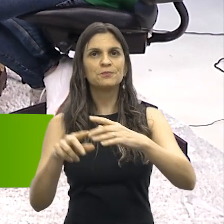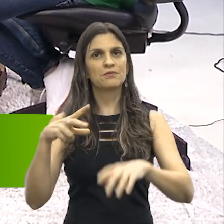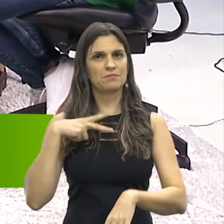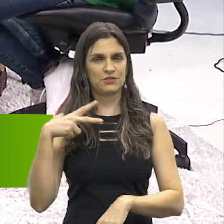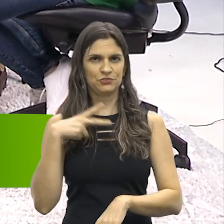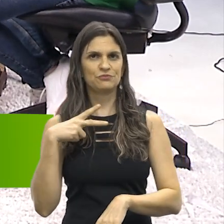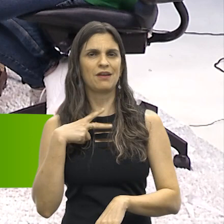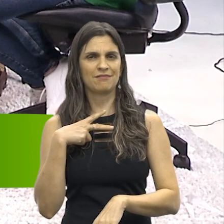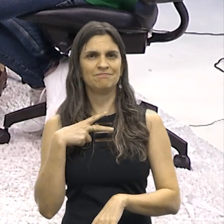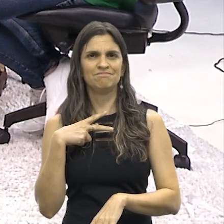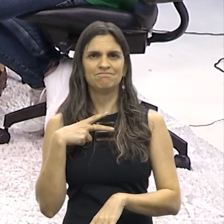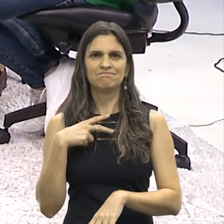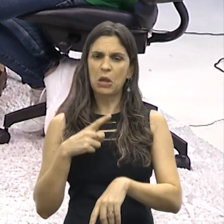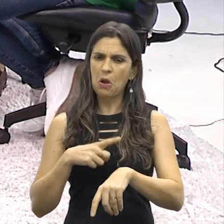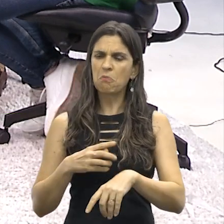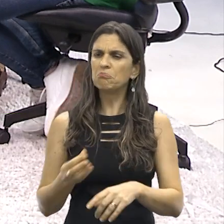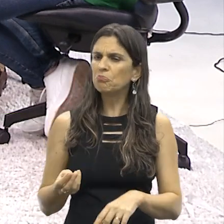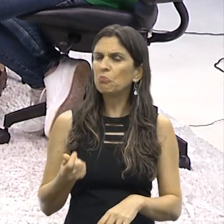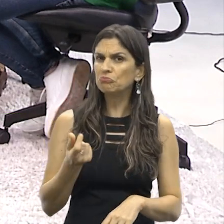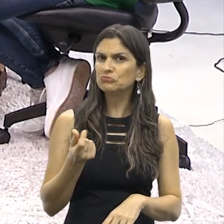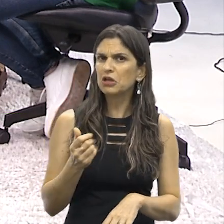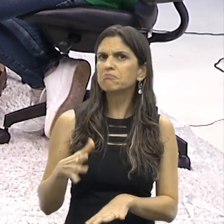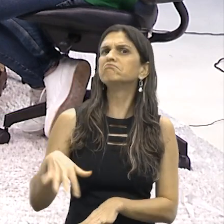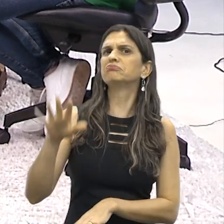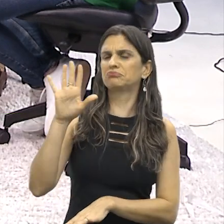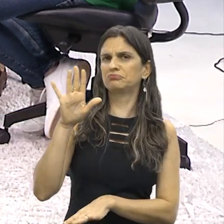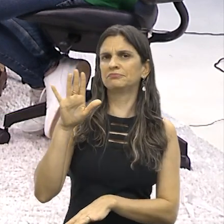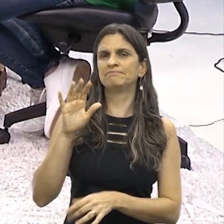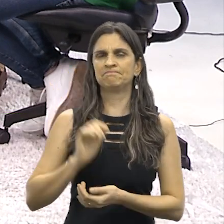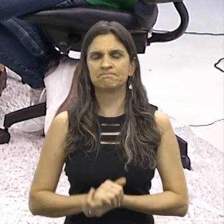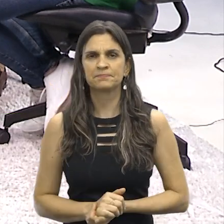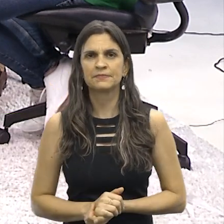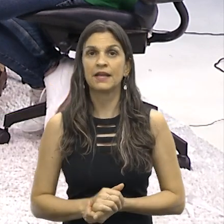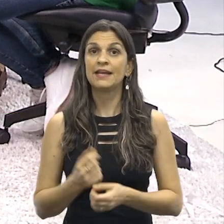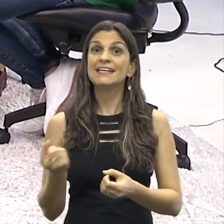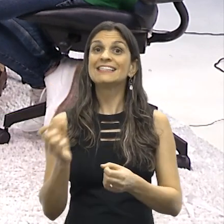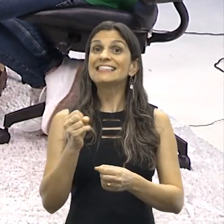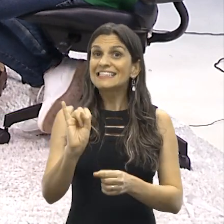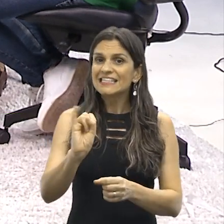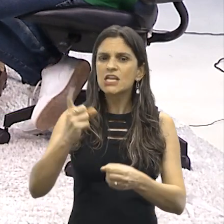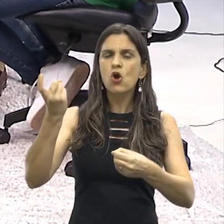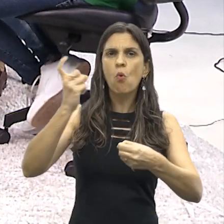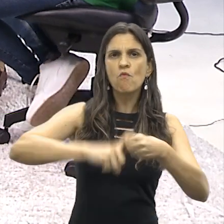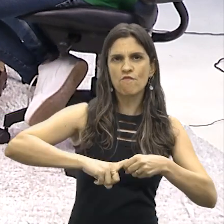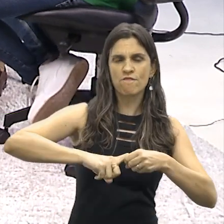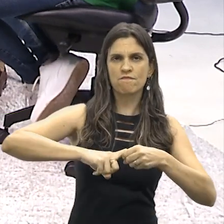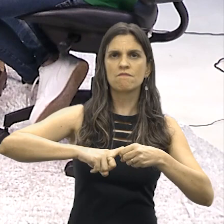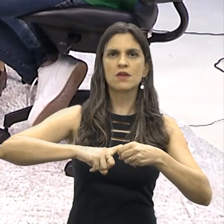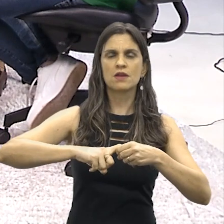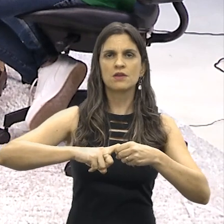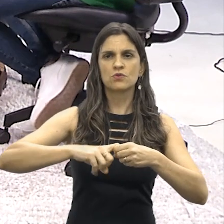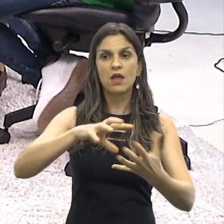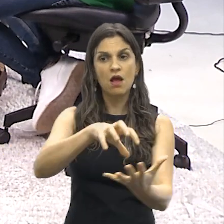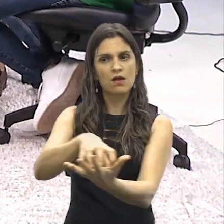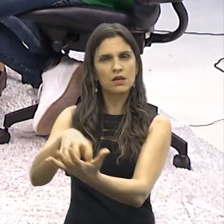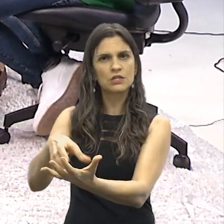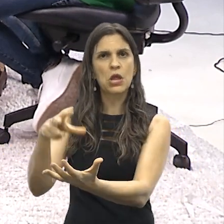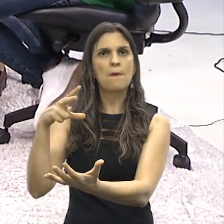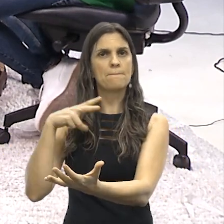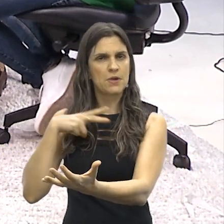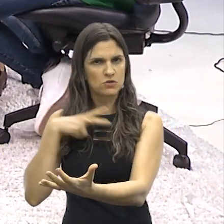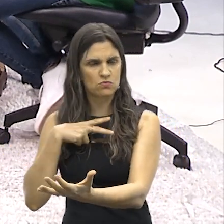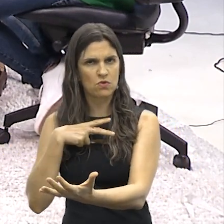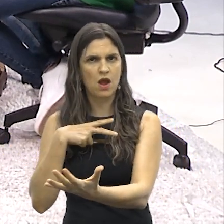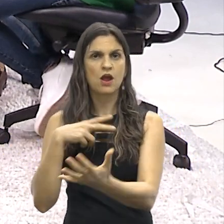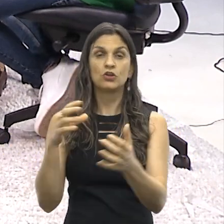mínimo, uma clínica barata, né? E se tiver esse convênio prefeitura com clínicas particulares, sairia mais